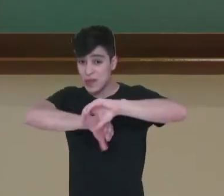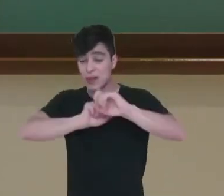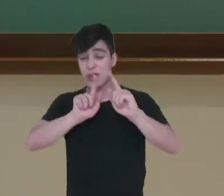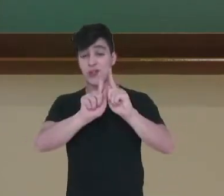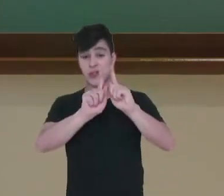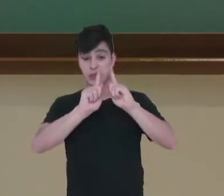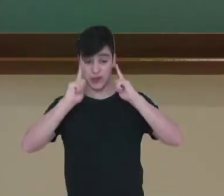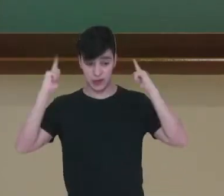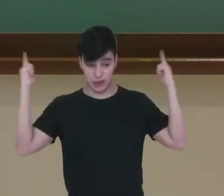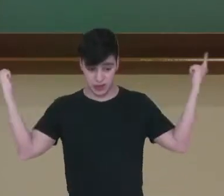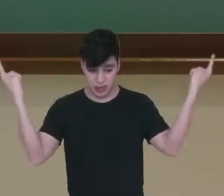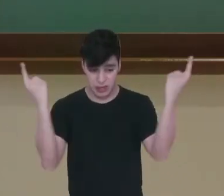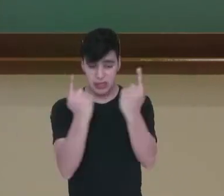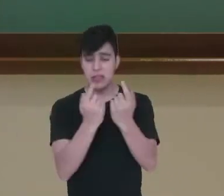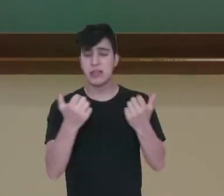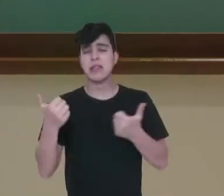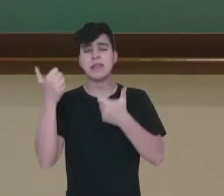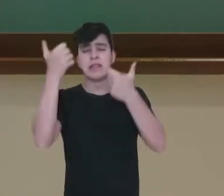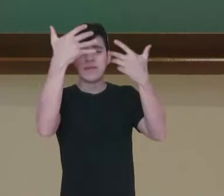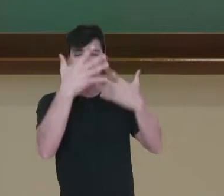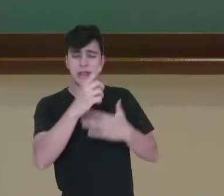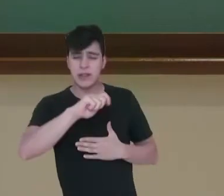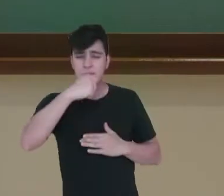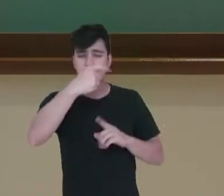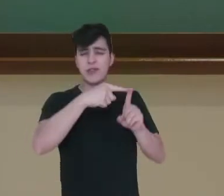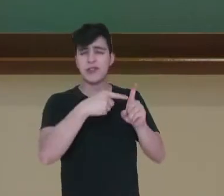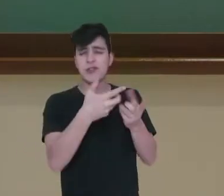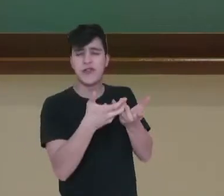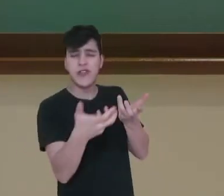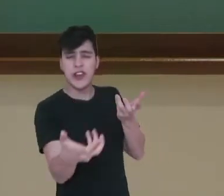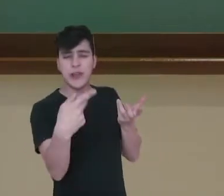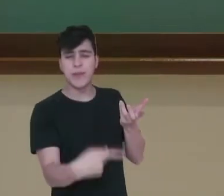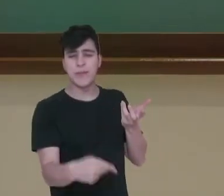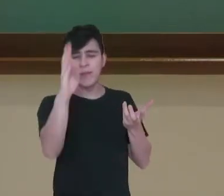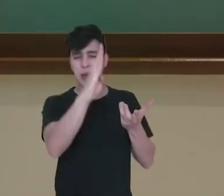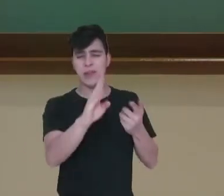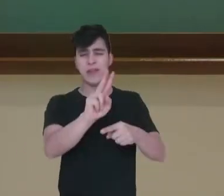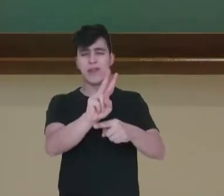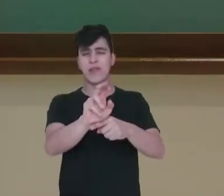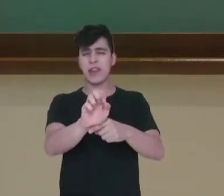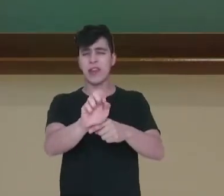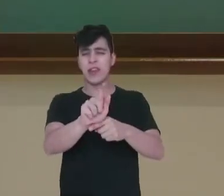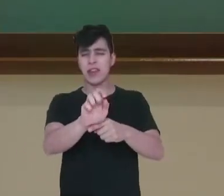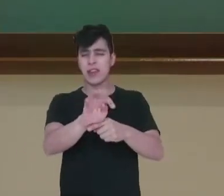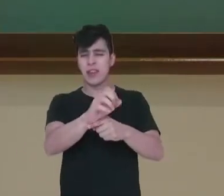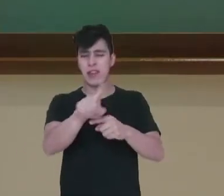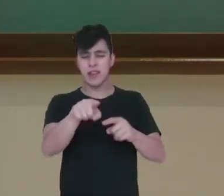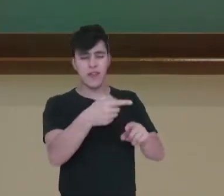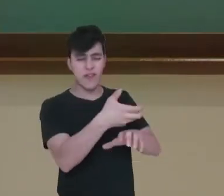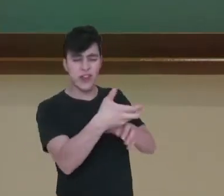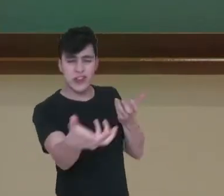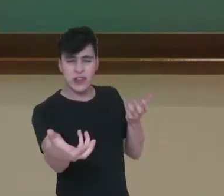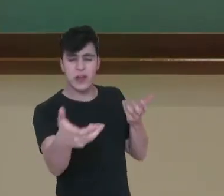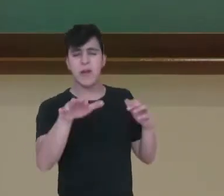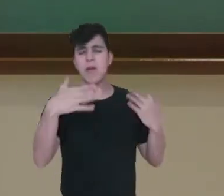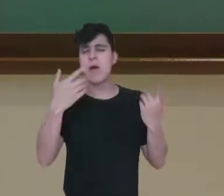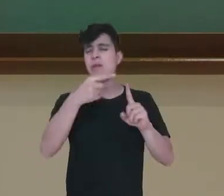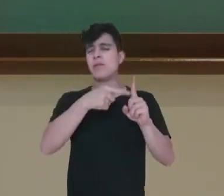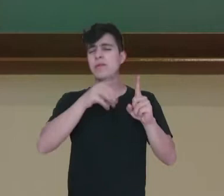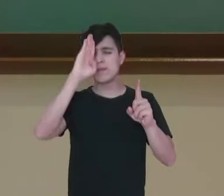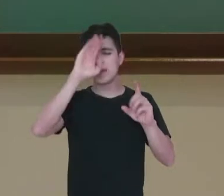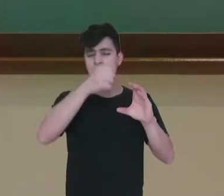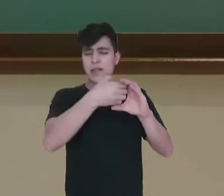vamos trabalhar tipos de vegetação no Brasil. Quais são as principais características de alguns dos tipos